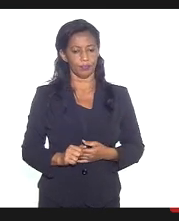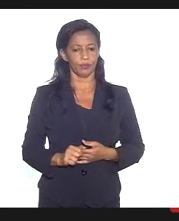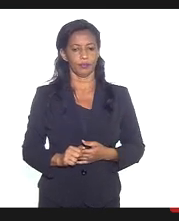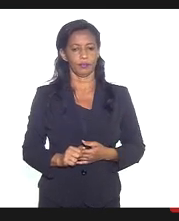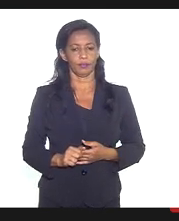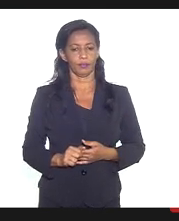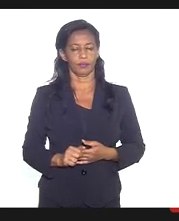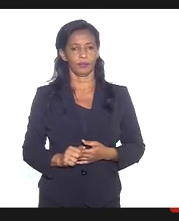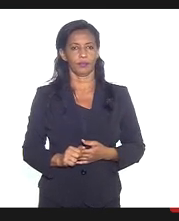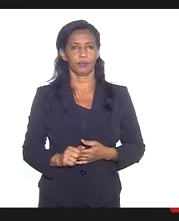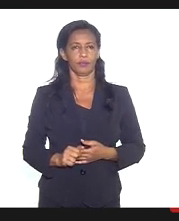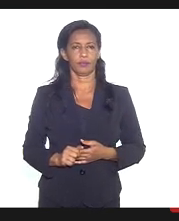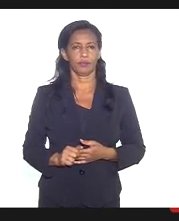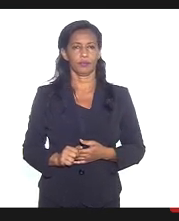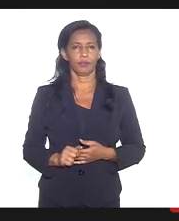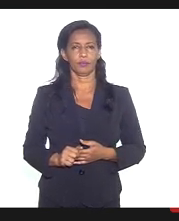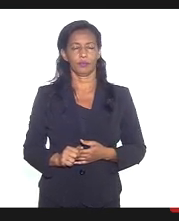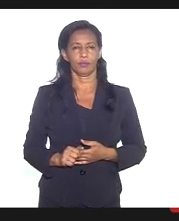Eu acho